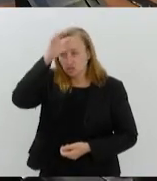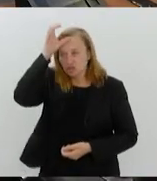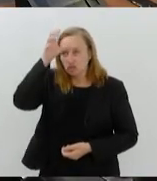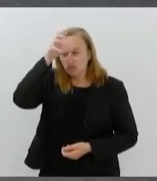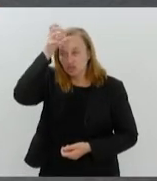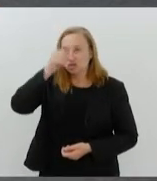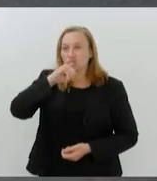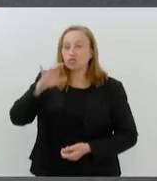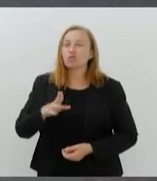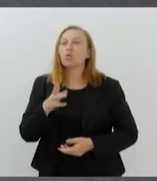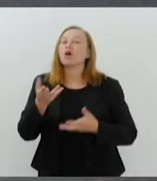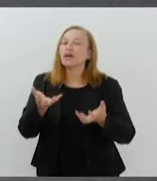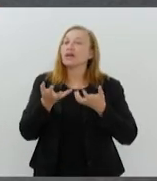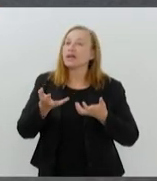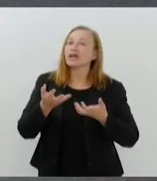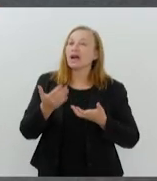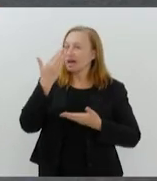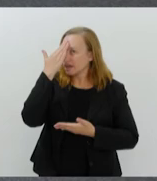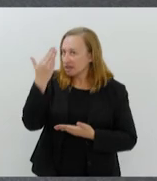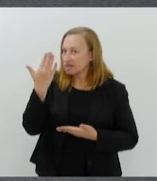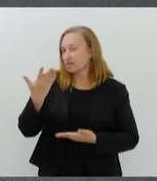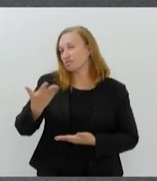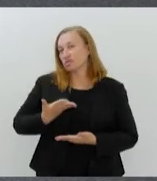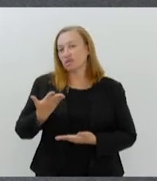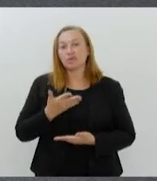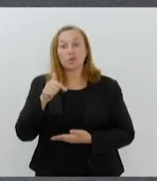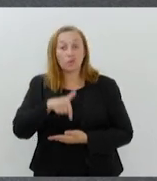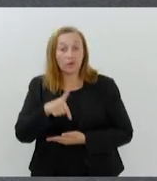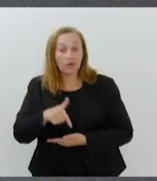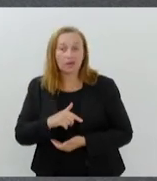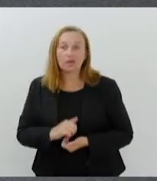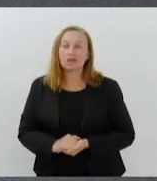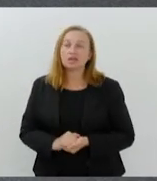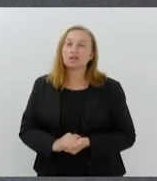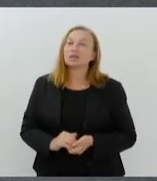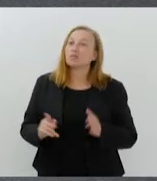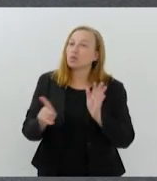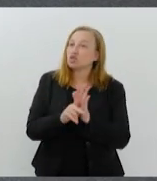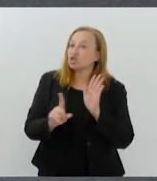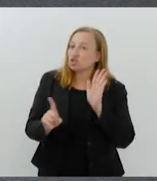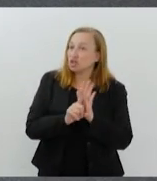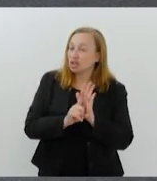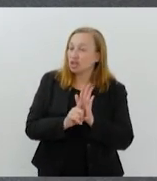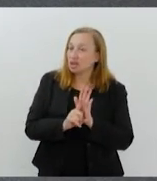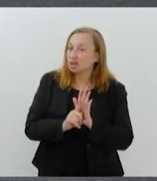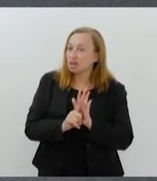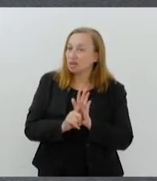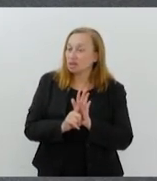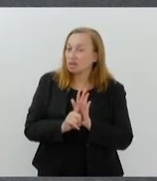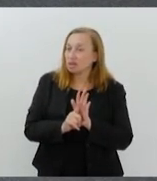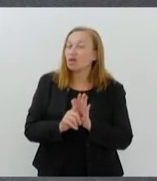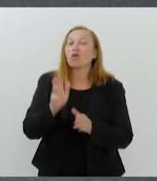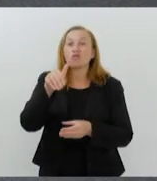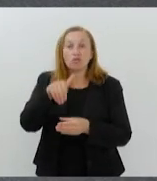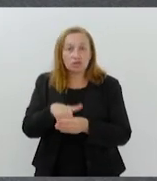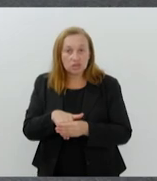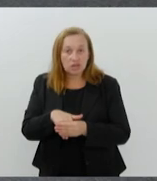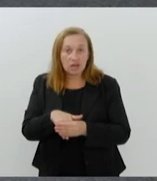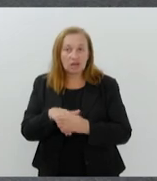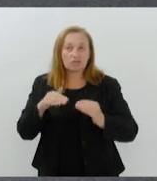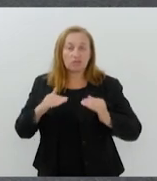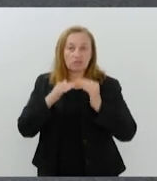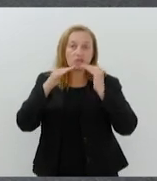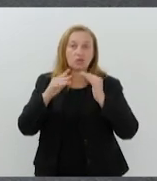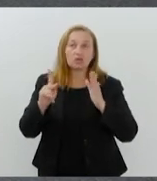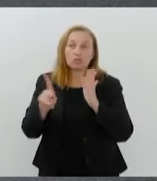queria agradecer aos meus pares aqui, né, nesse projeto de lei, né, que votaram favoravelmente ao